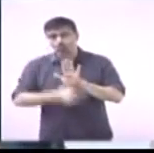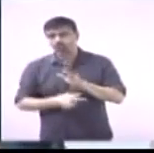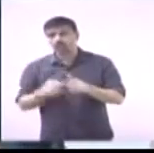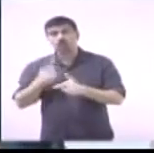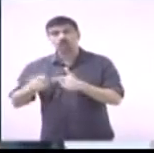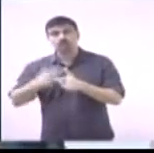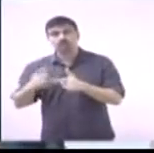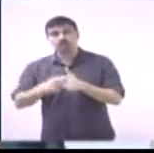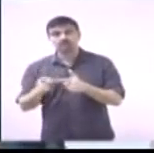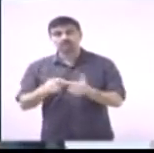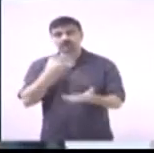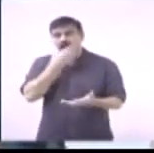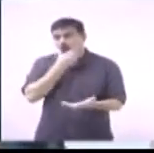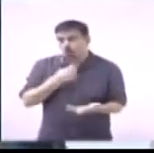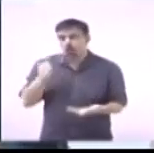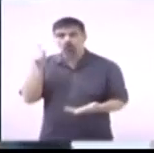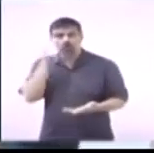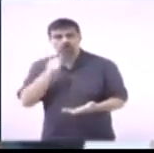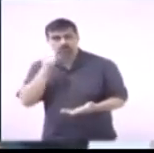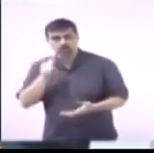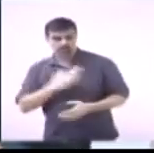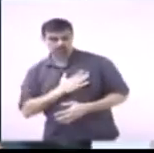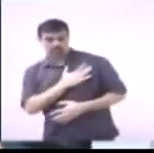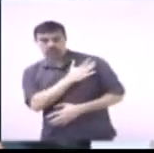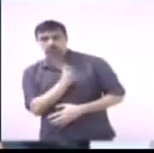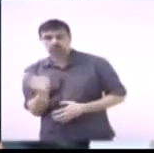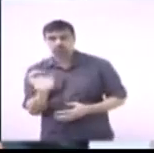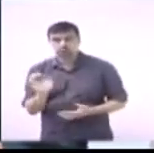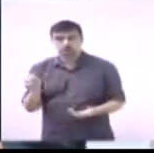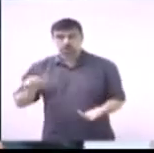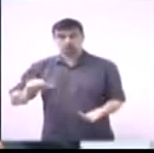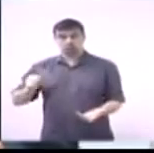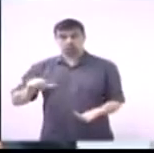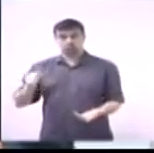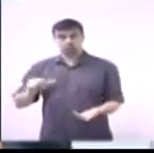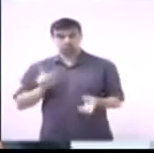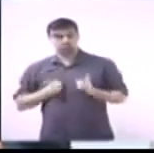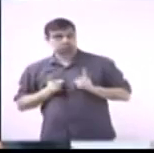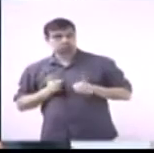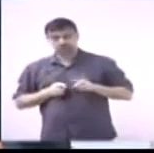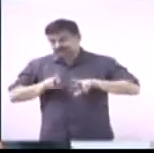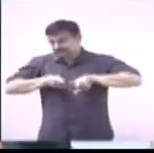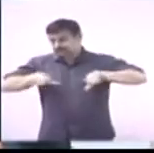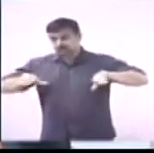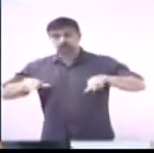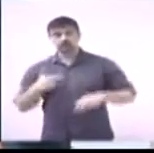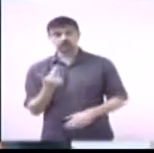de gênero. Não trazia. Literalmente falando, o plano não trazia.